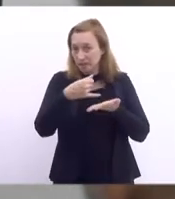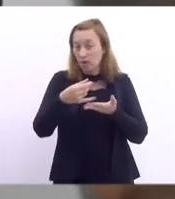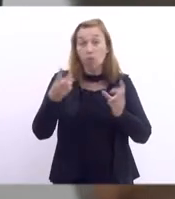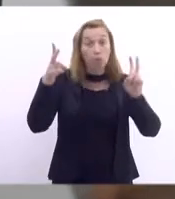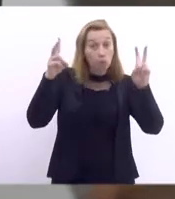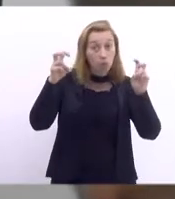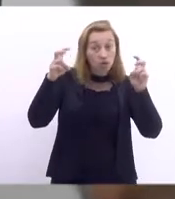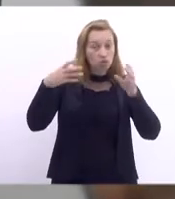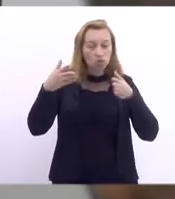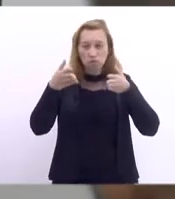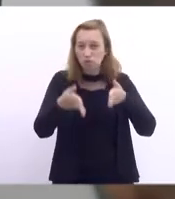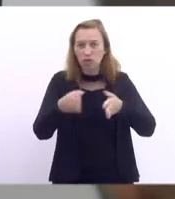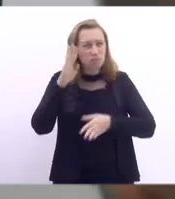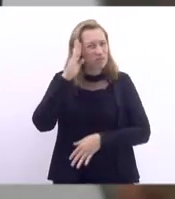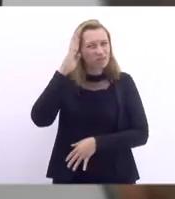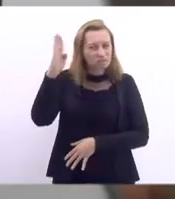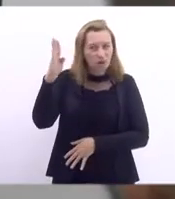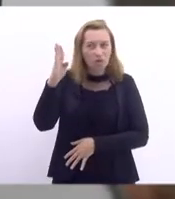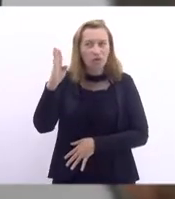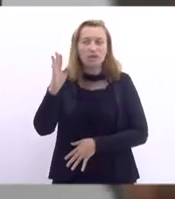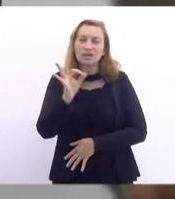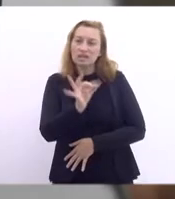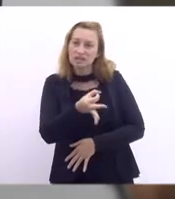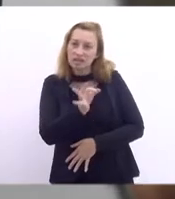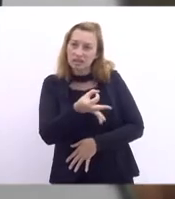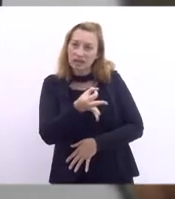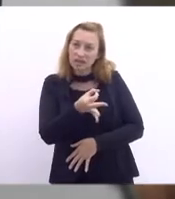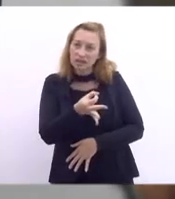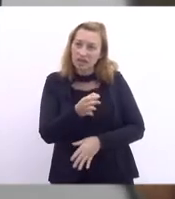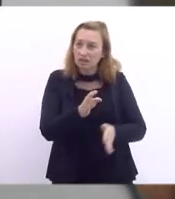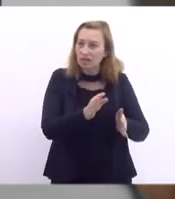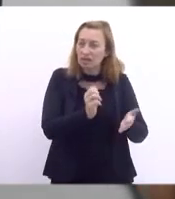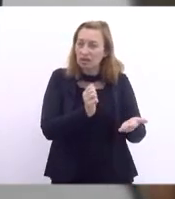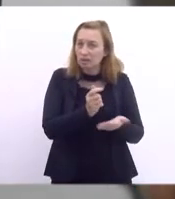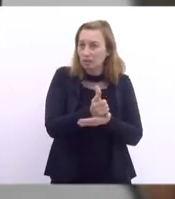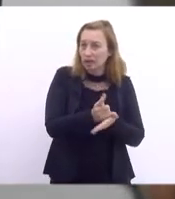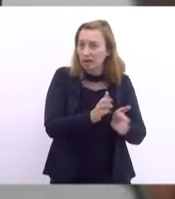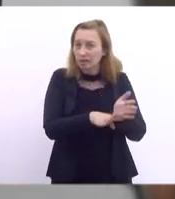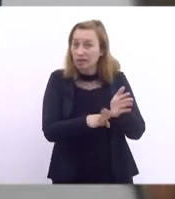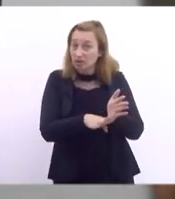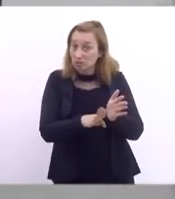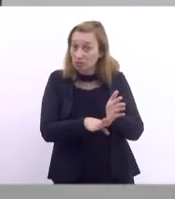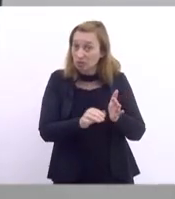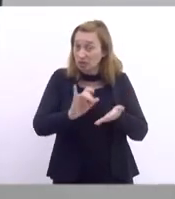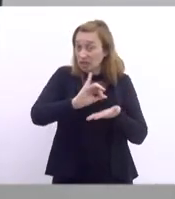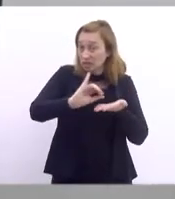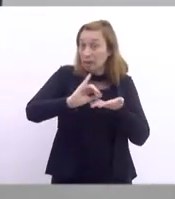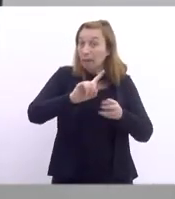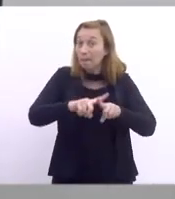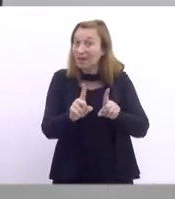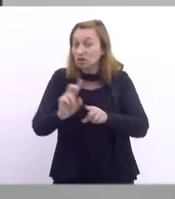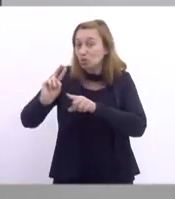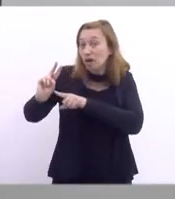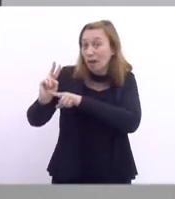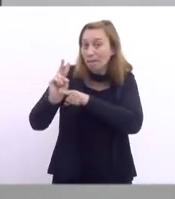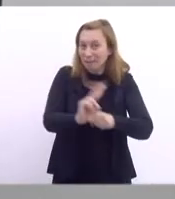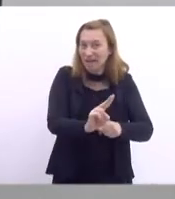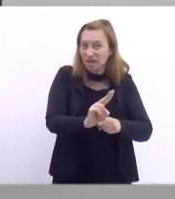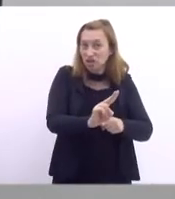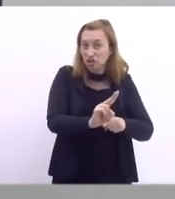questão central que claro que amortização de despesas de capital só que tem que o inprestimo